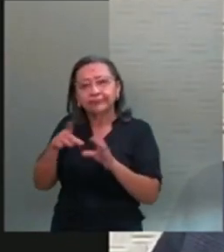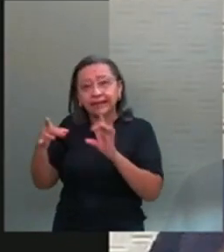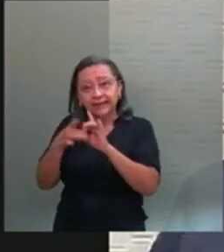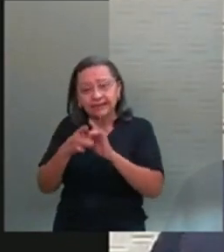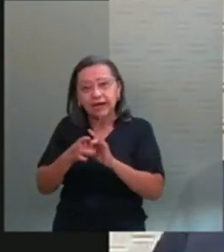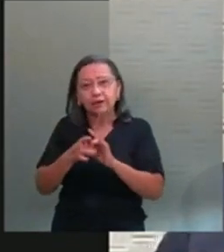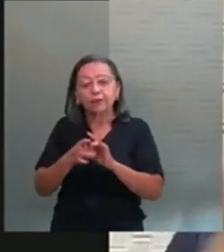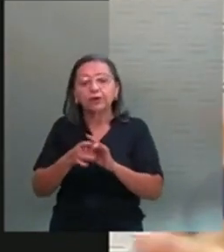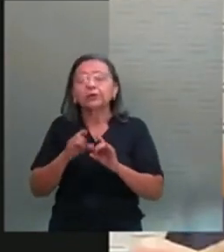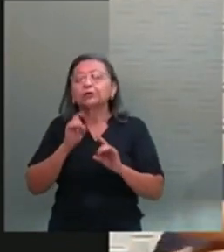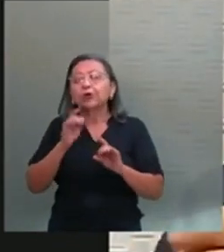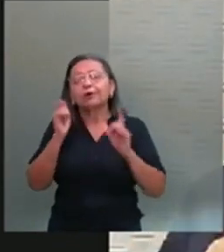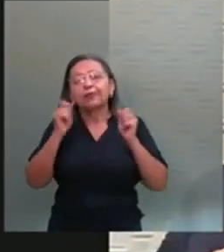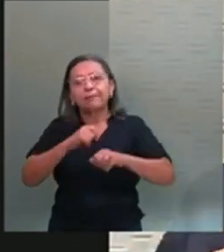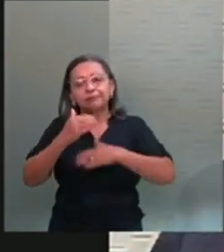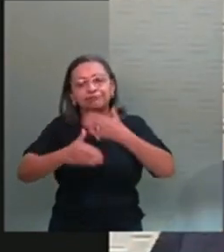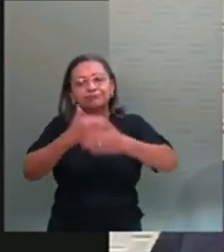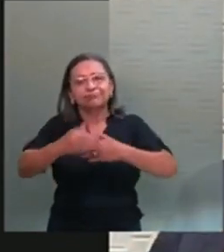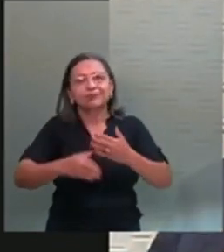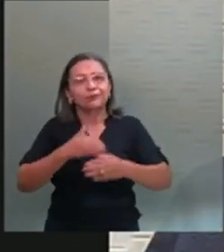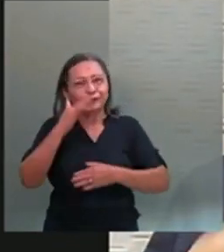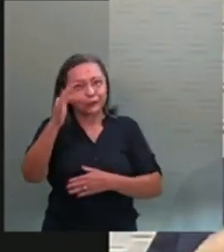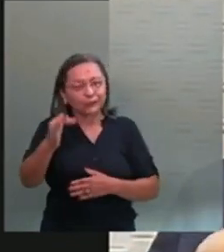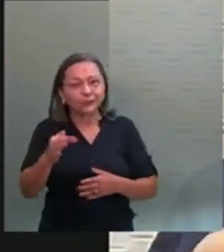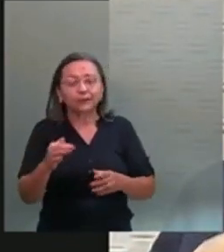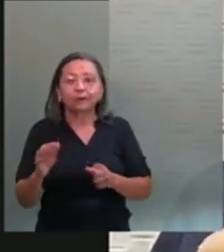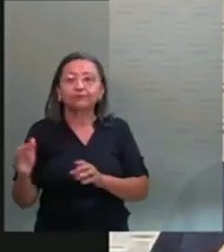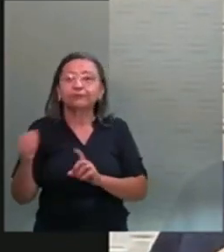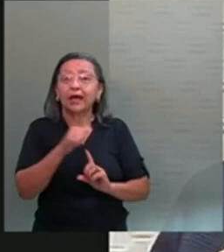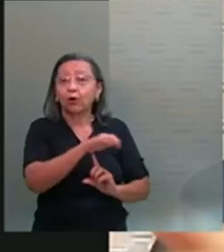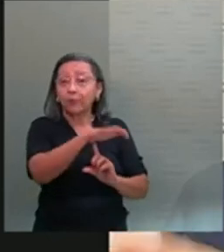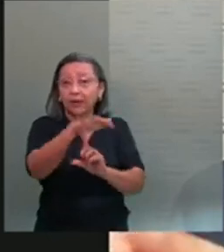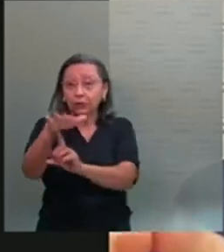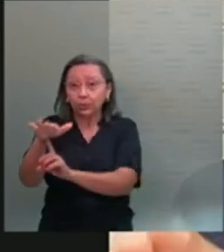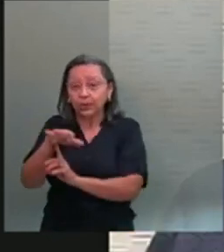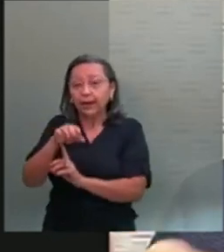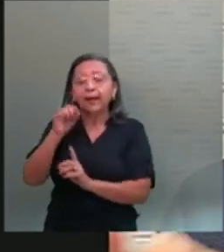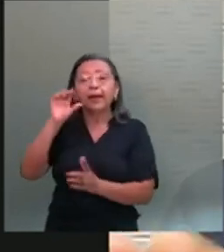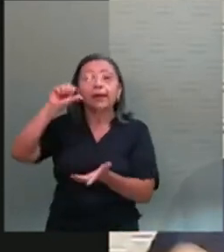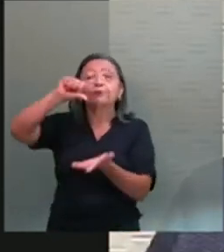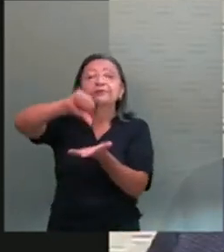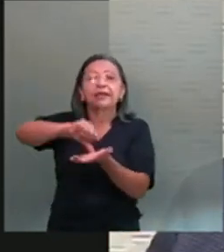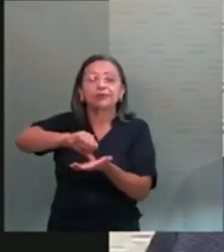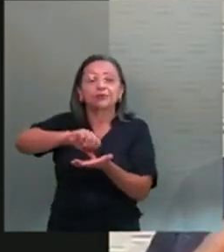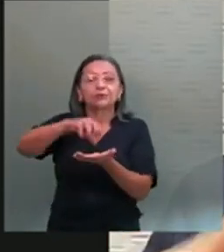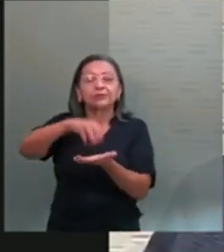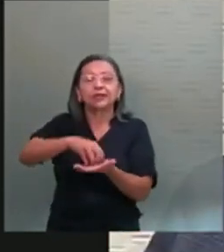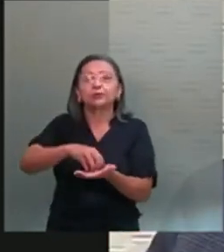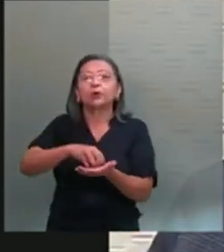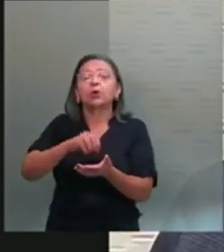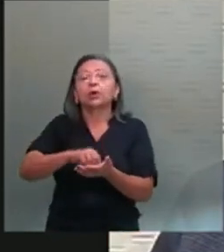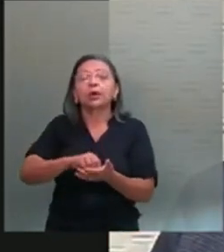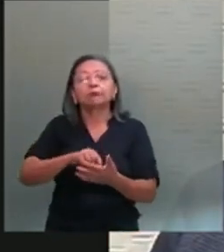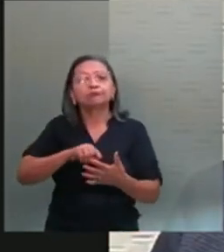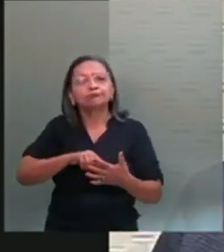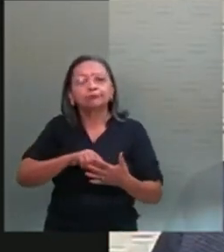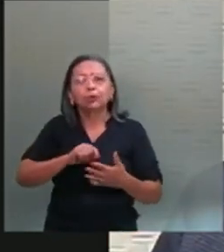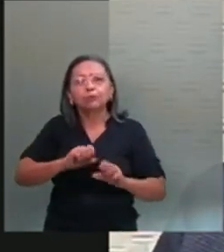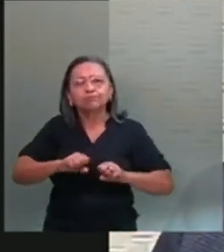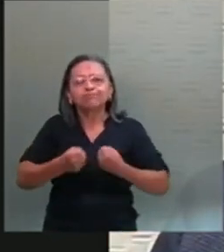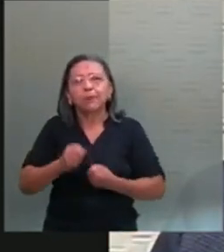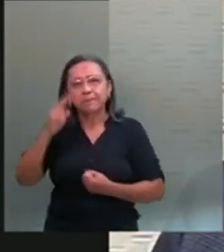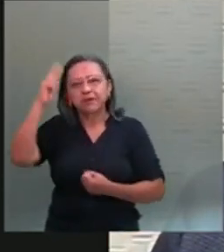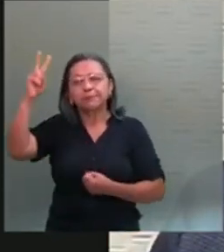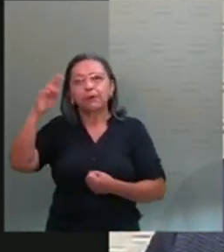que só tende a crescer nos próximos anos. A cobertura universal é o centro, o coração, o motor que move todos os setores da